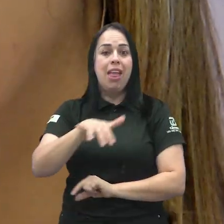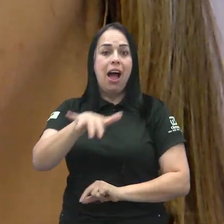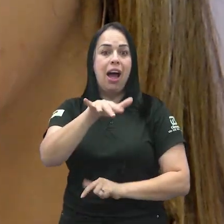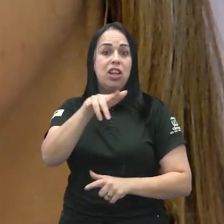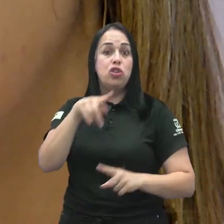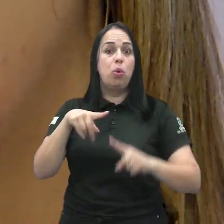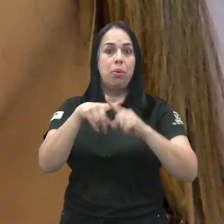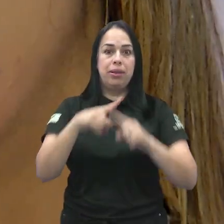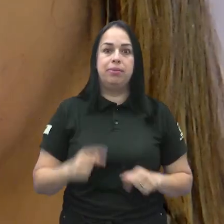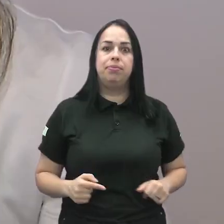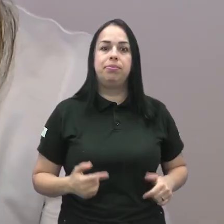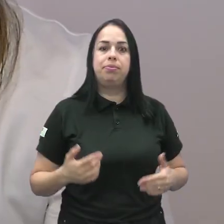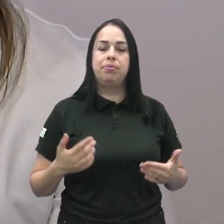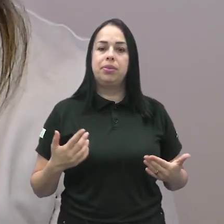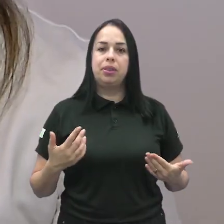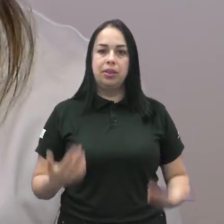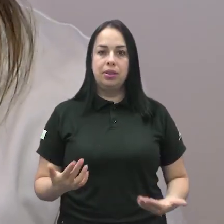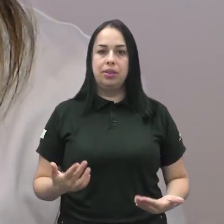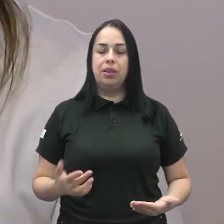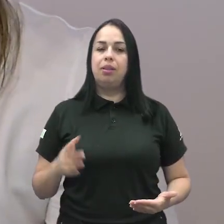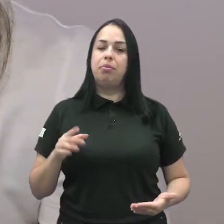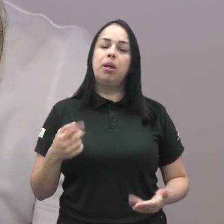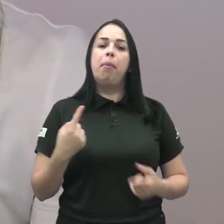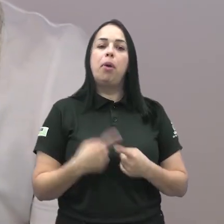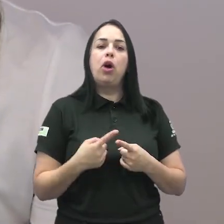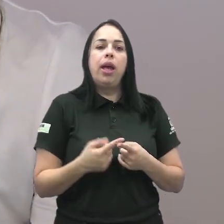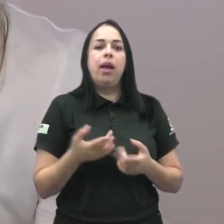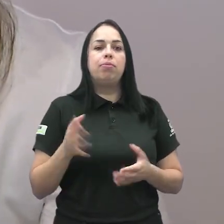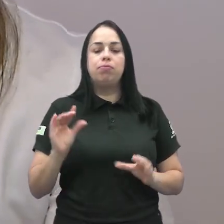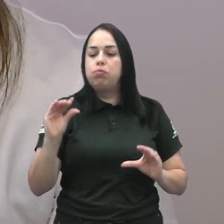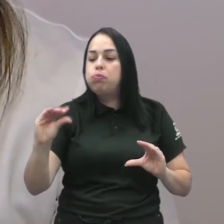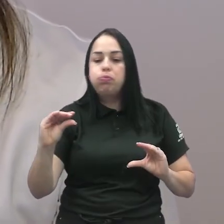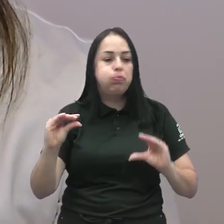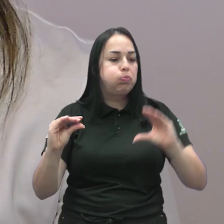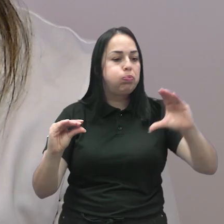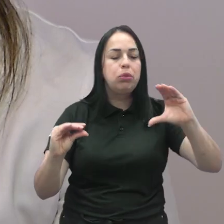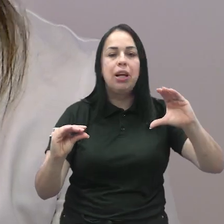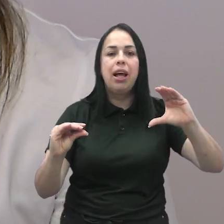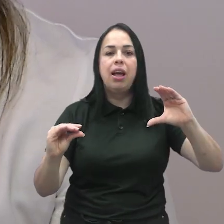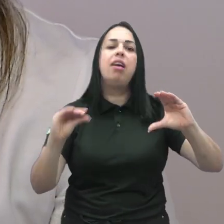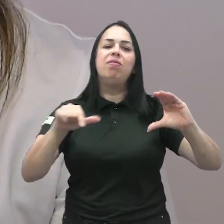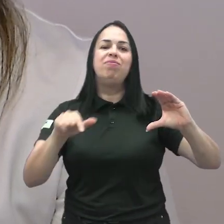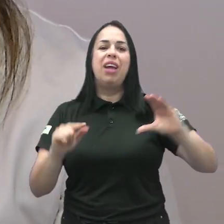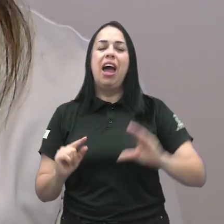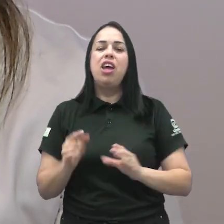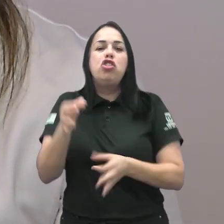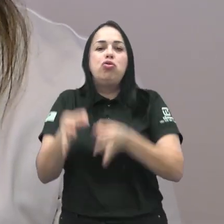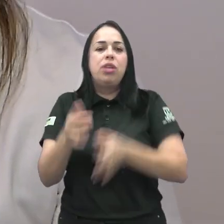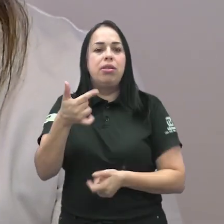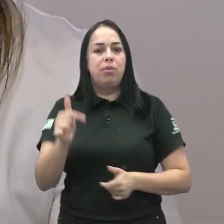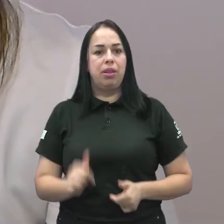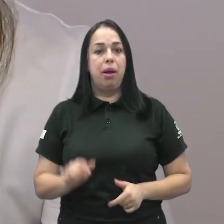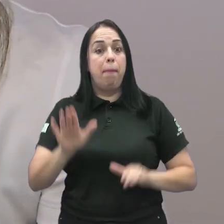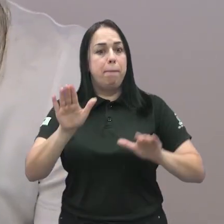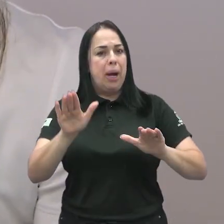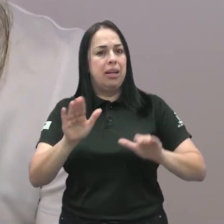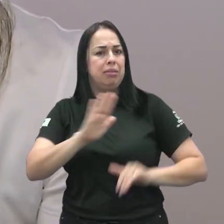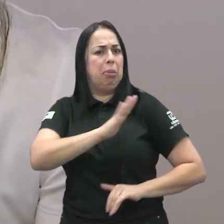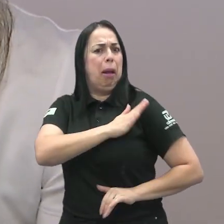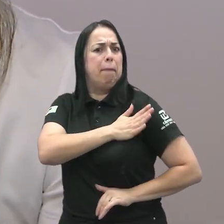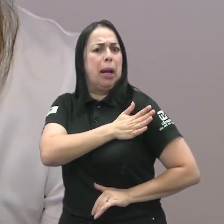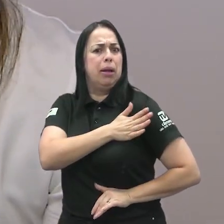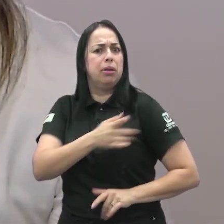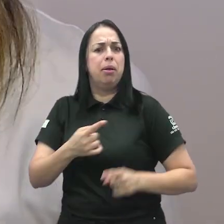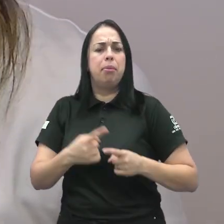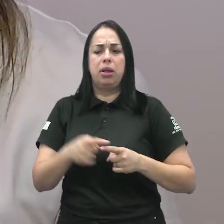âmbitos competitivos. Não acaba sendo só injusto, é uma discriminação, né? Essa mulher que compete em igualdade com